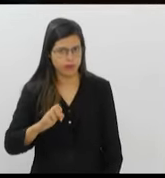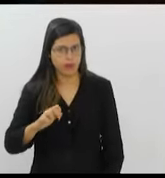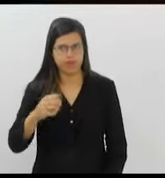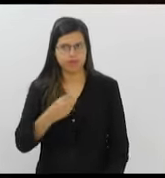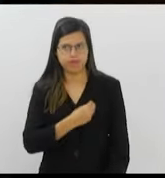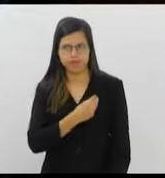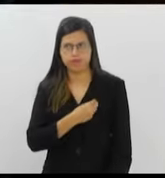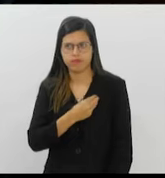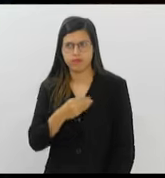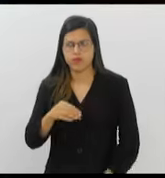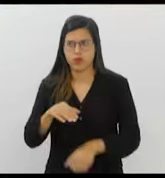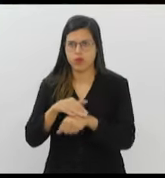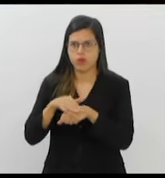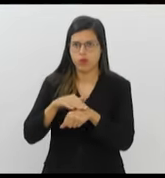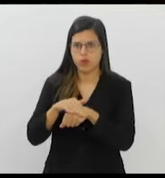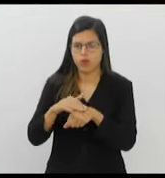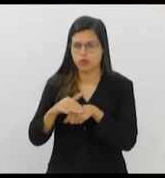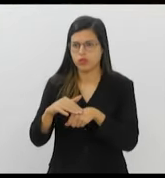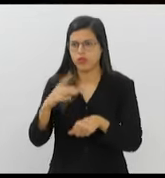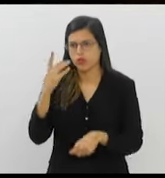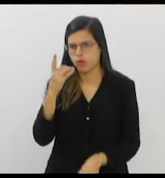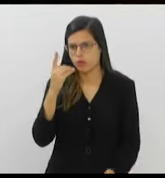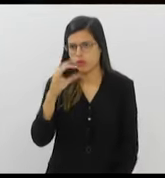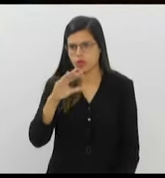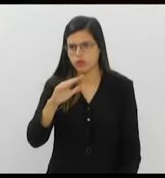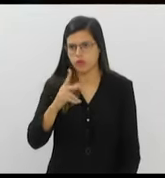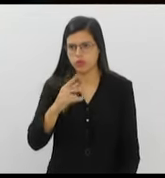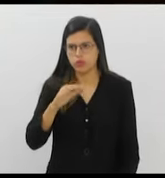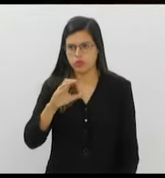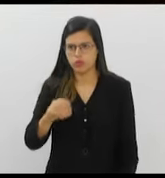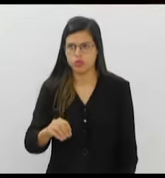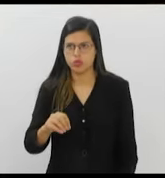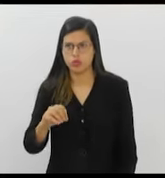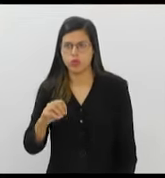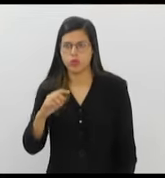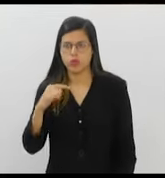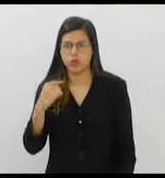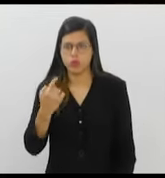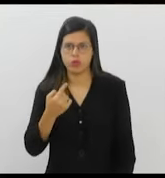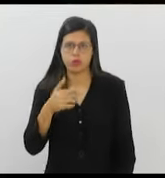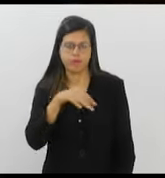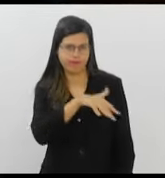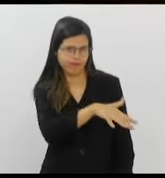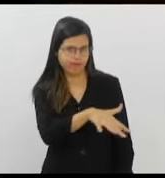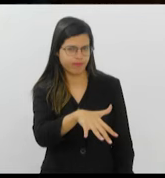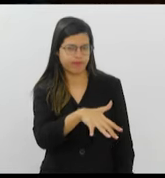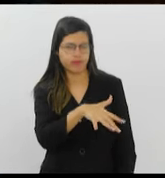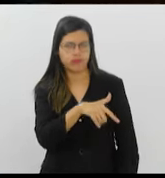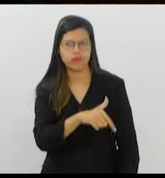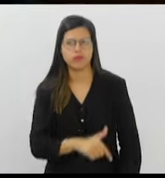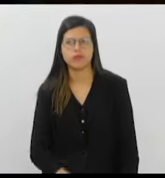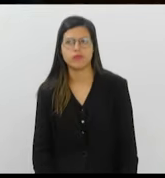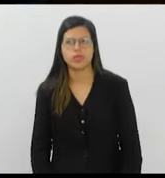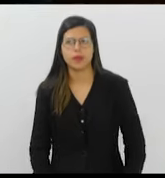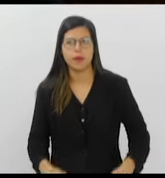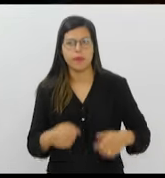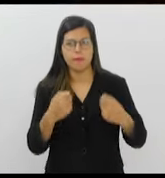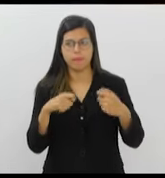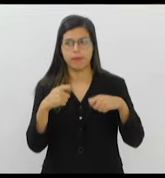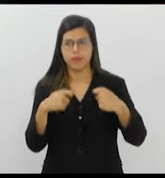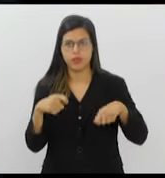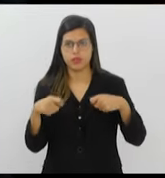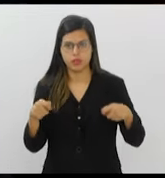Estava conversando com o deputado Chico Machado. Nossa região ali, ela precisa